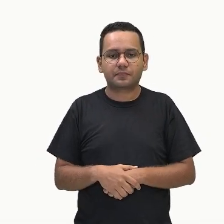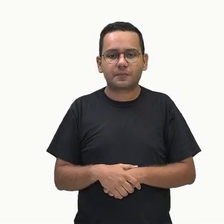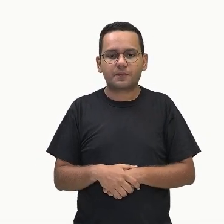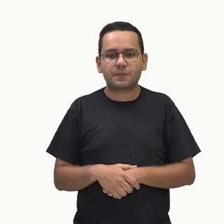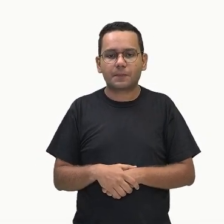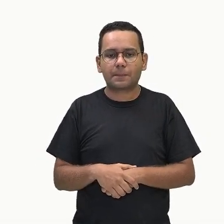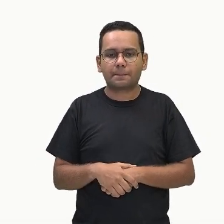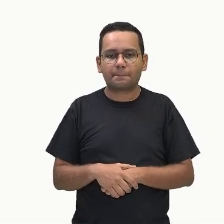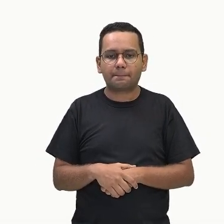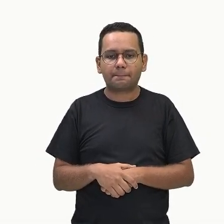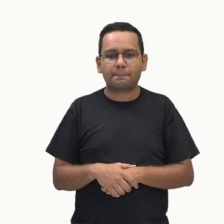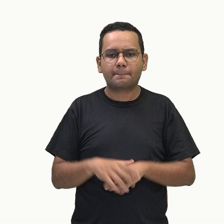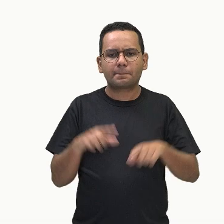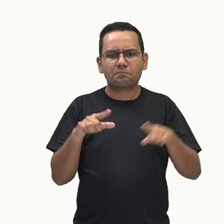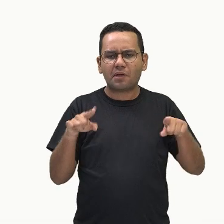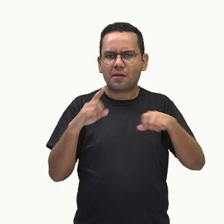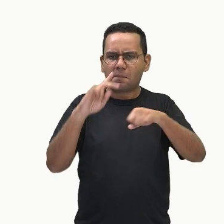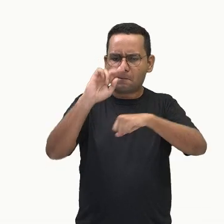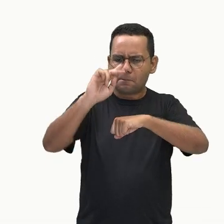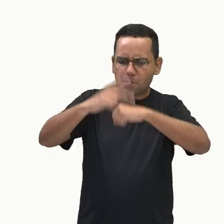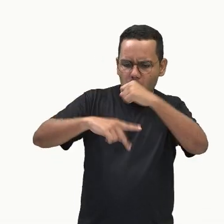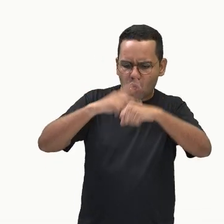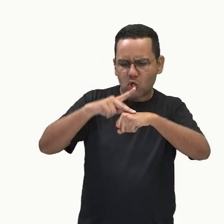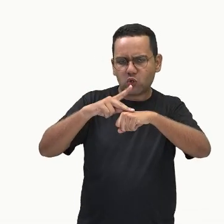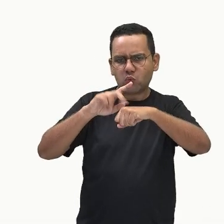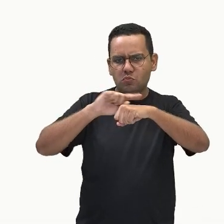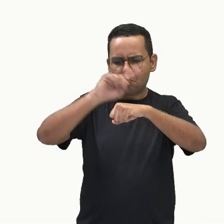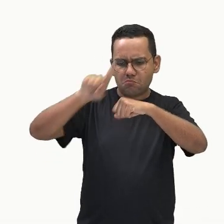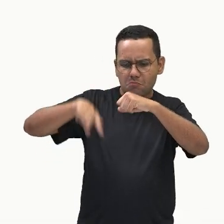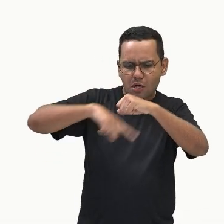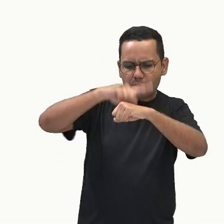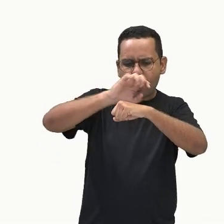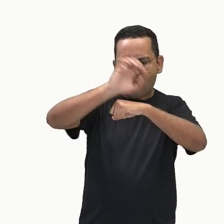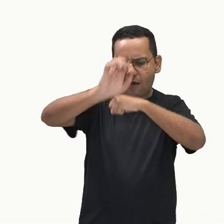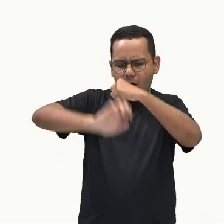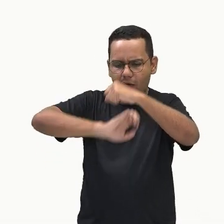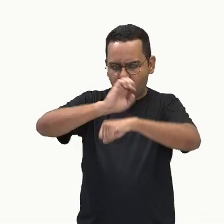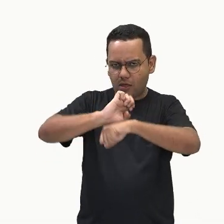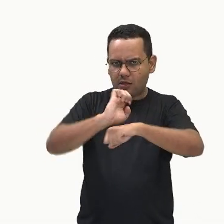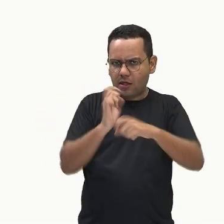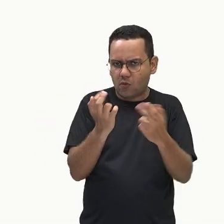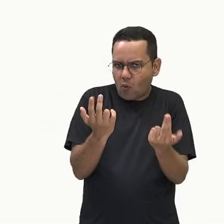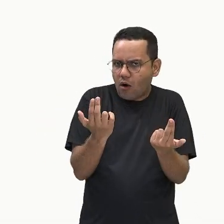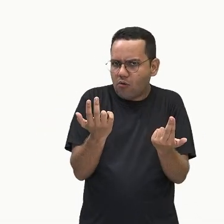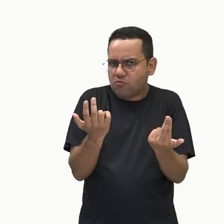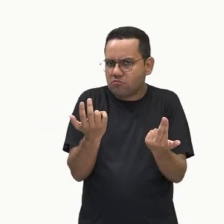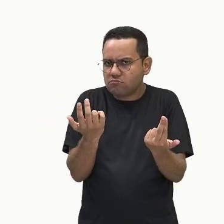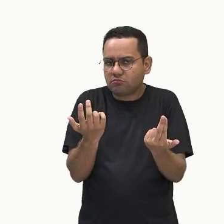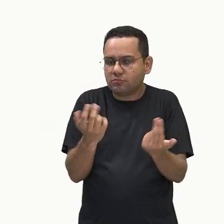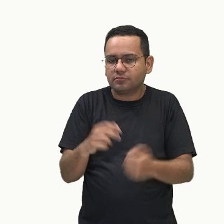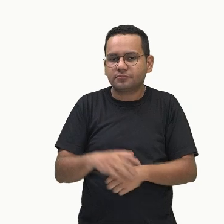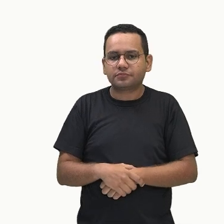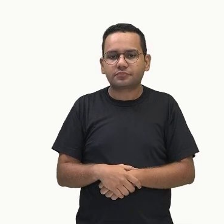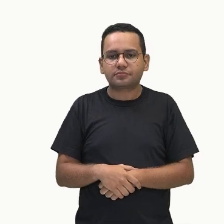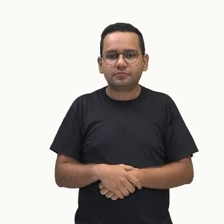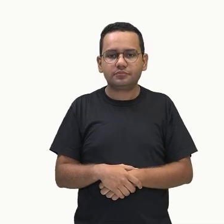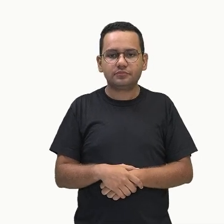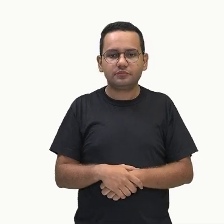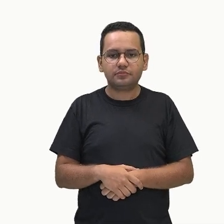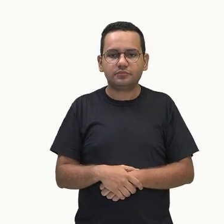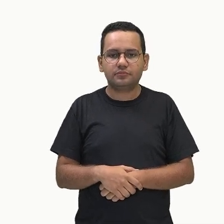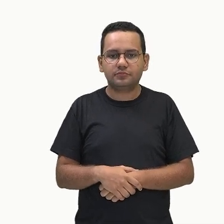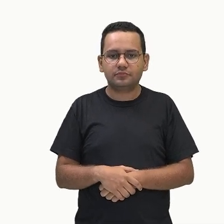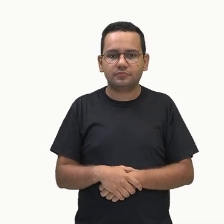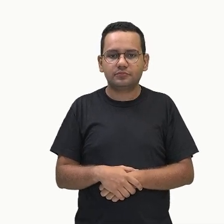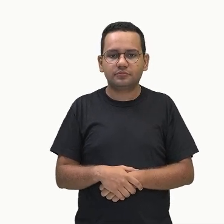prótons e elétrons dentro do átomo? Quando ele é eletricamente neutro,